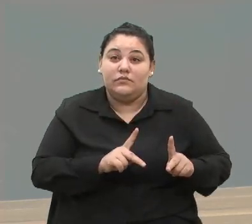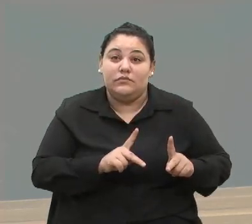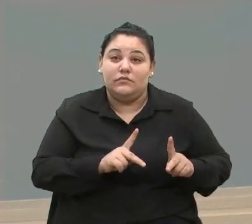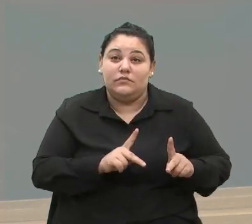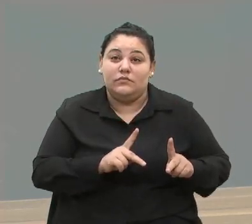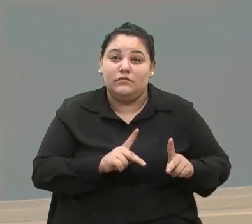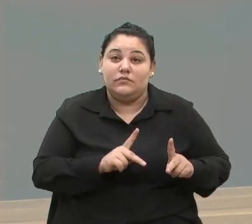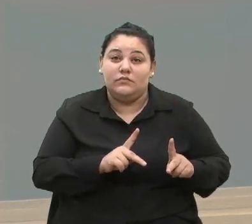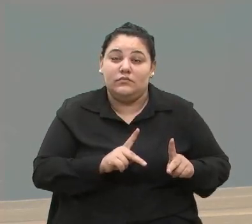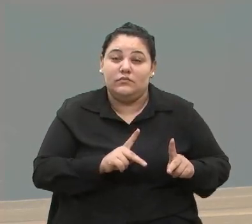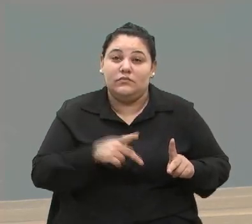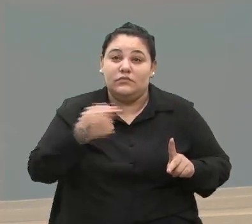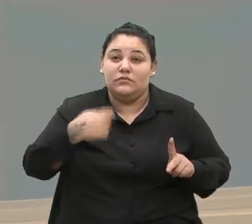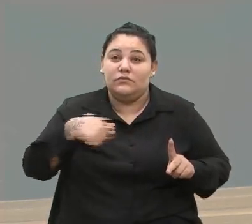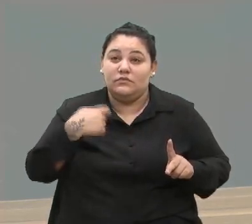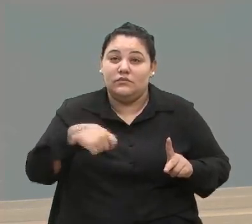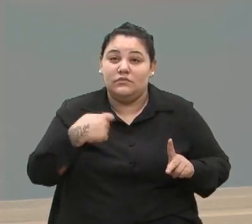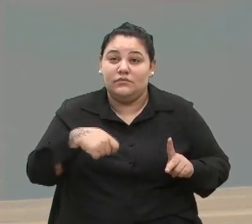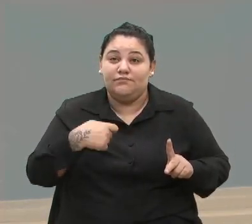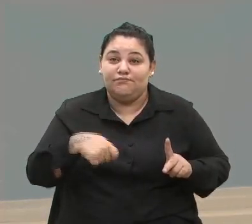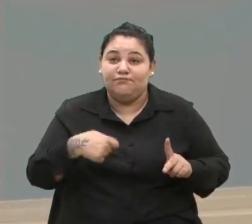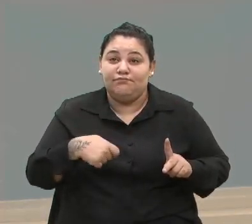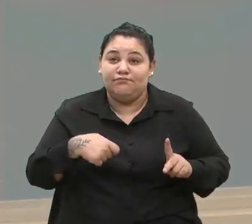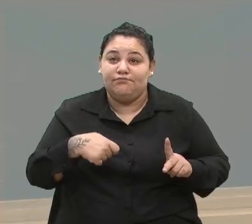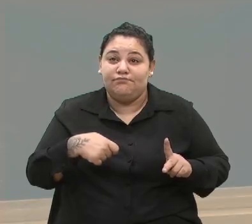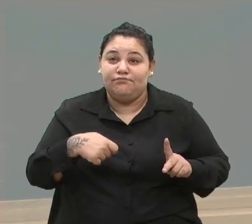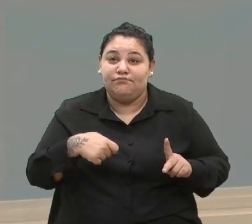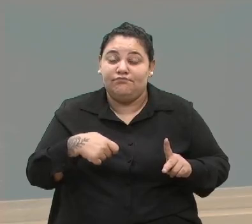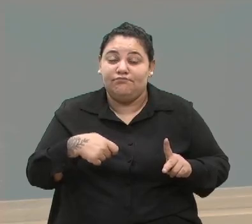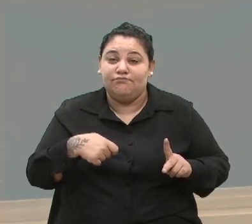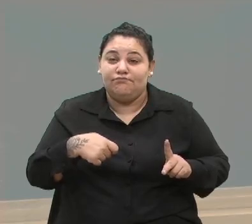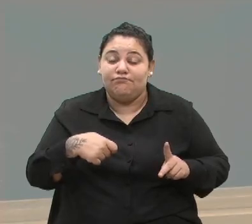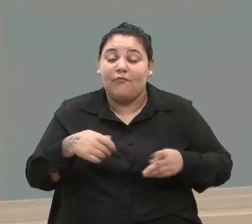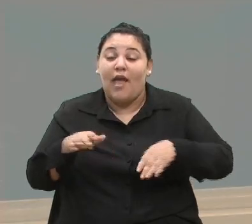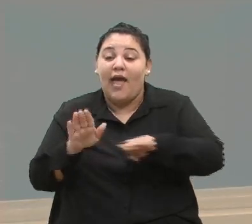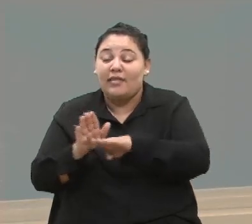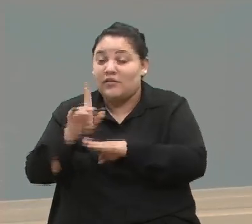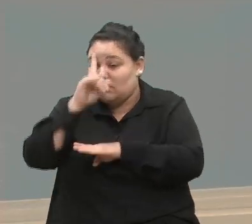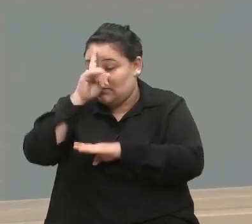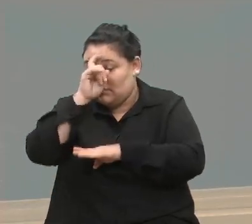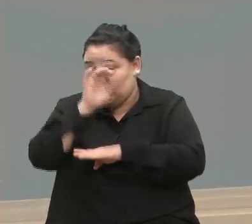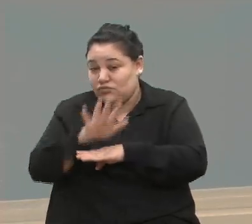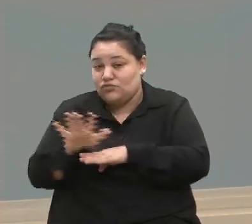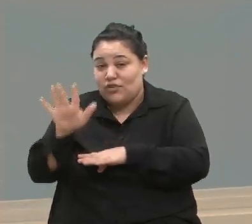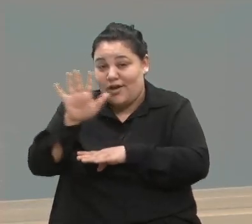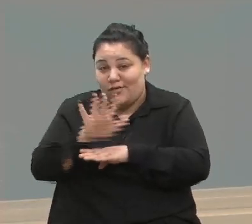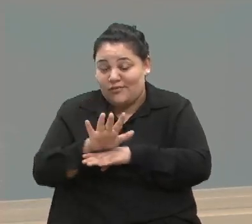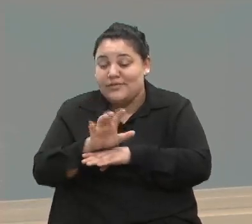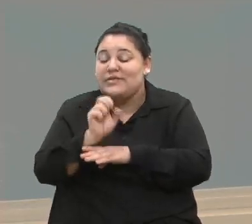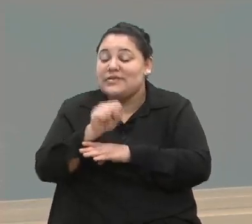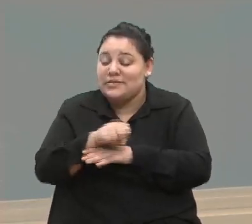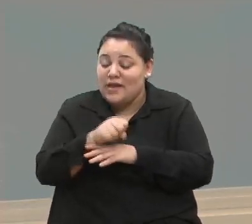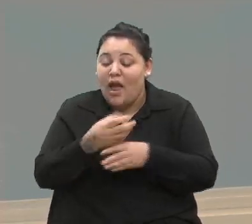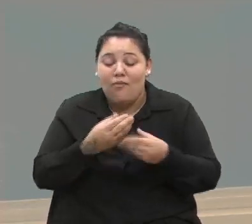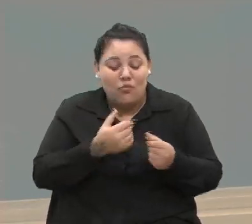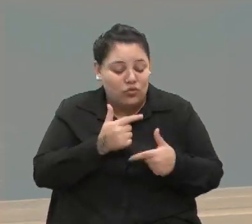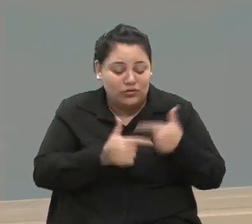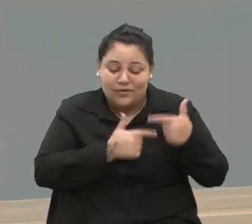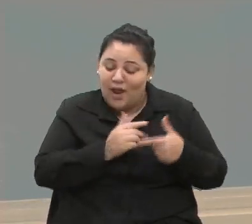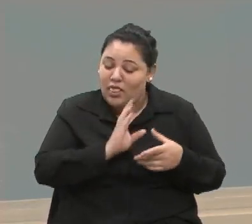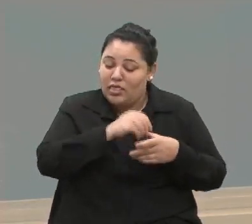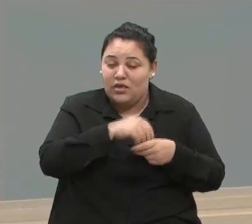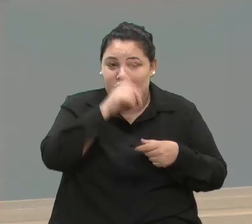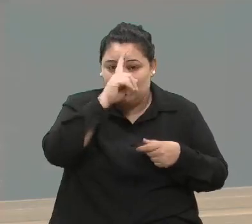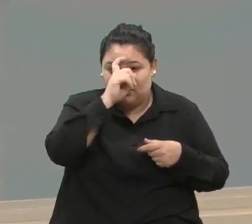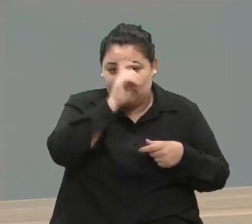ir no Hospital Geral, e sim, está sobrecarregando o Hospital Geral. Nós fizemos